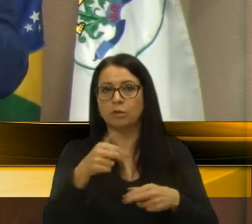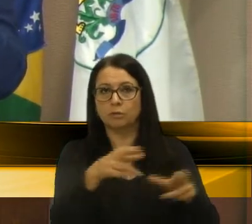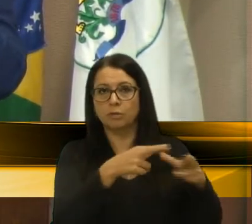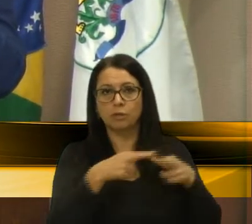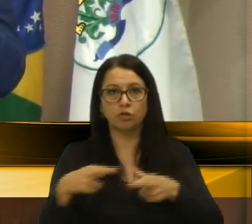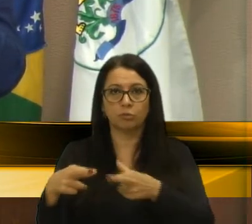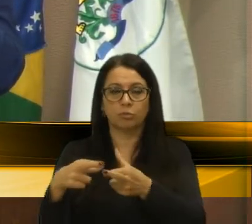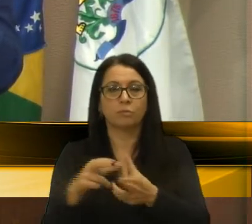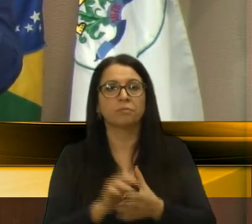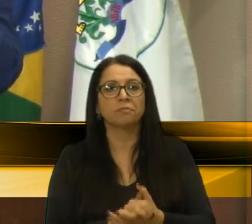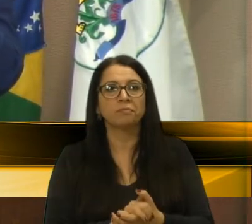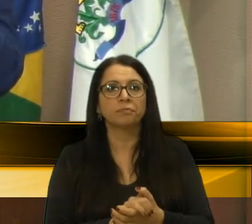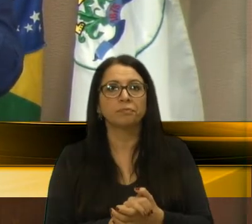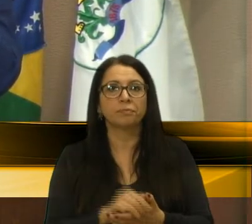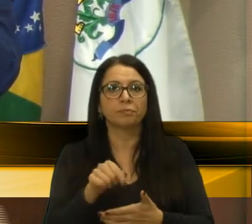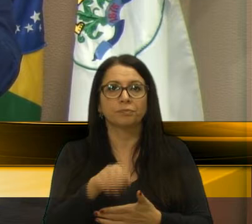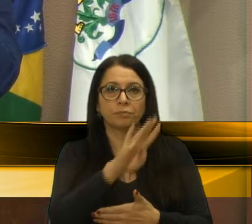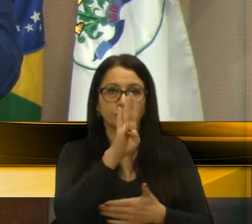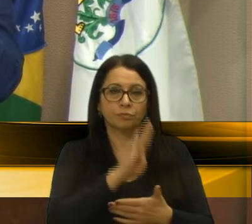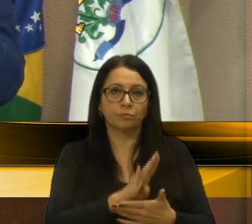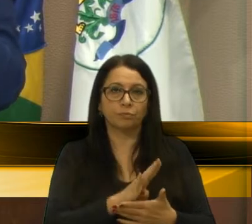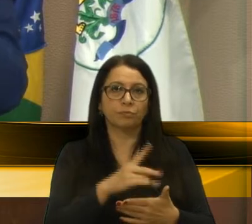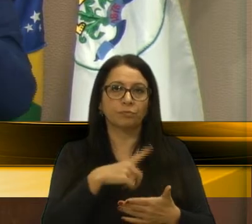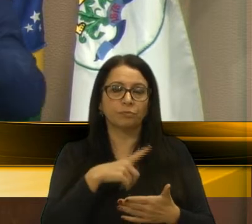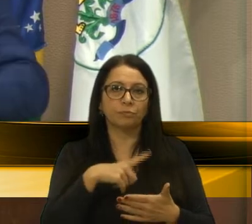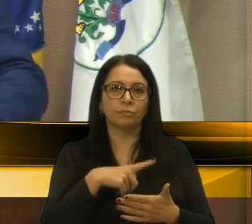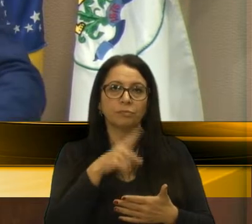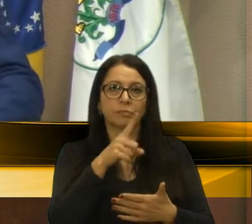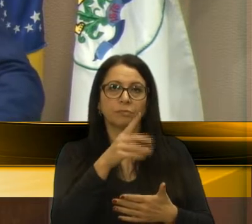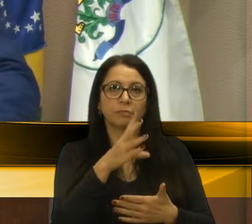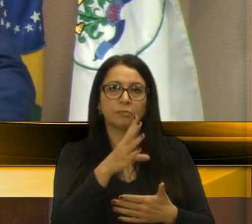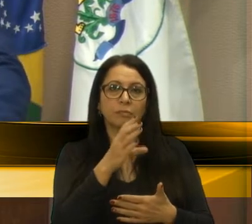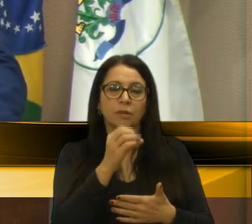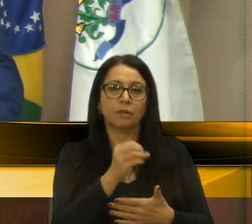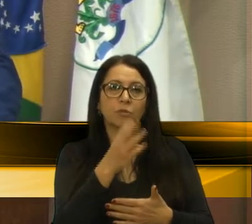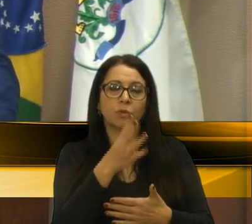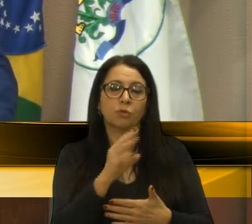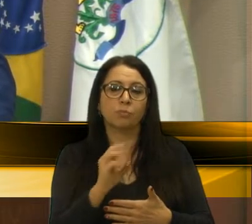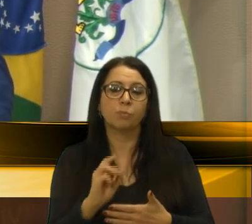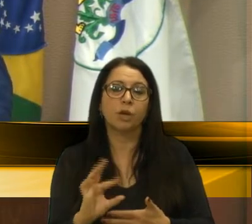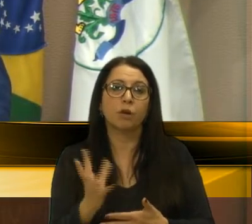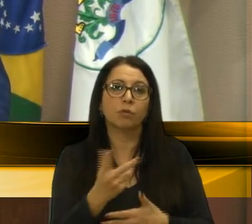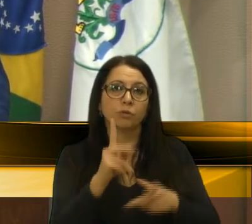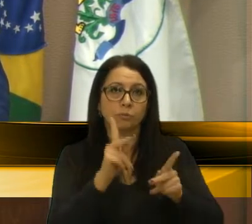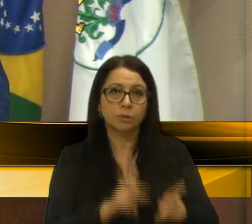regionalmente. No Brasil, nós temos 104 milhões de pessoas